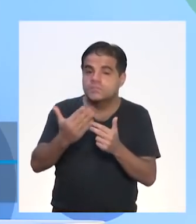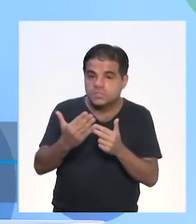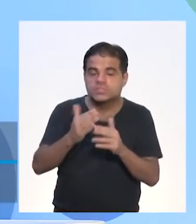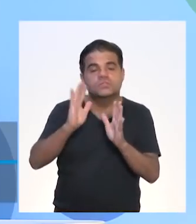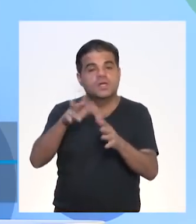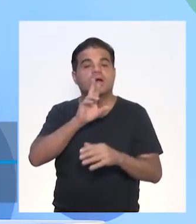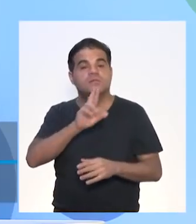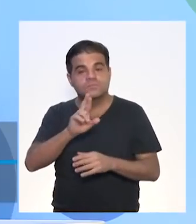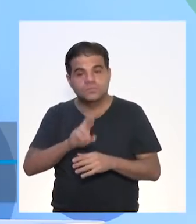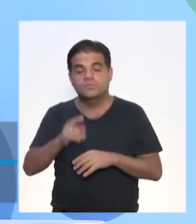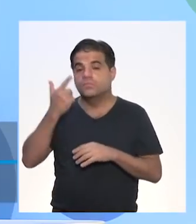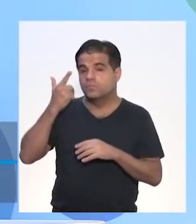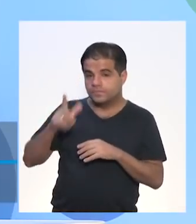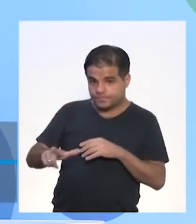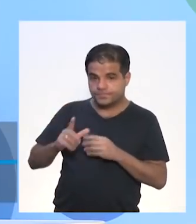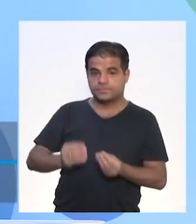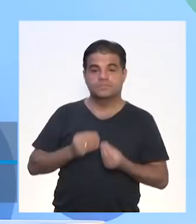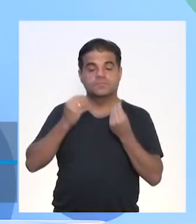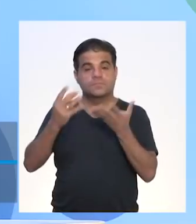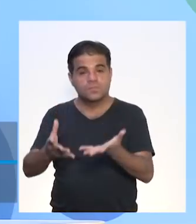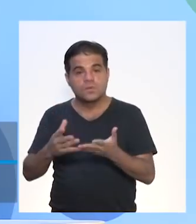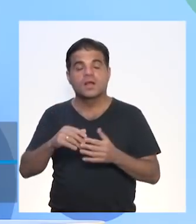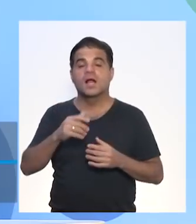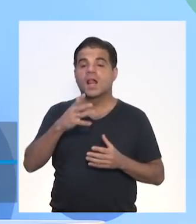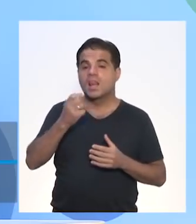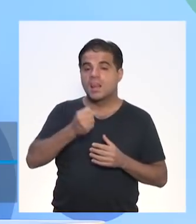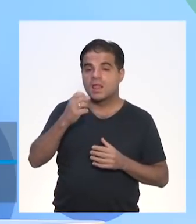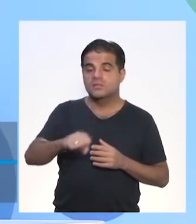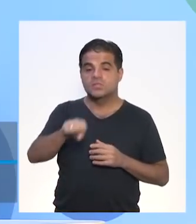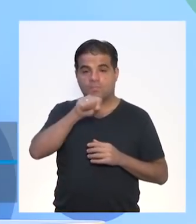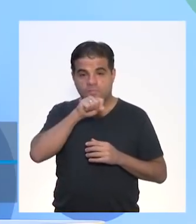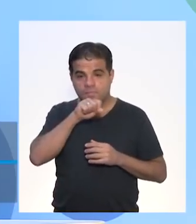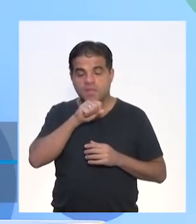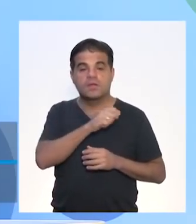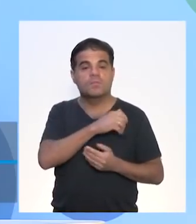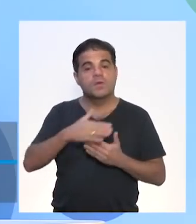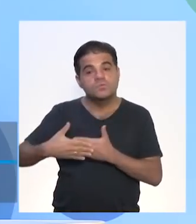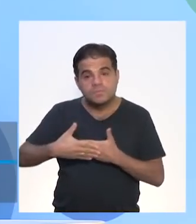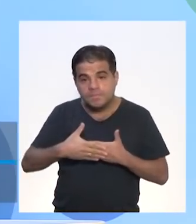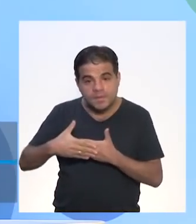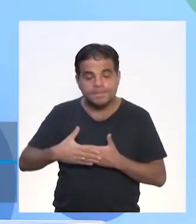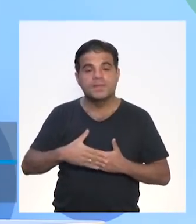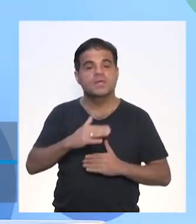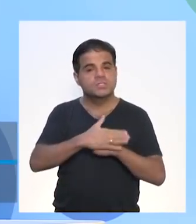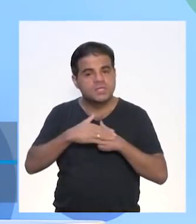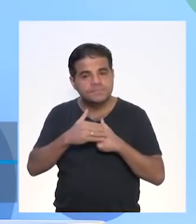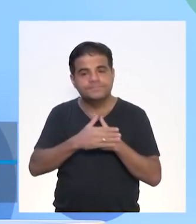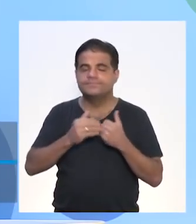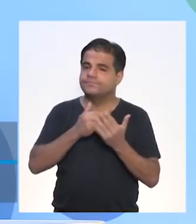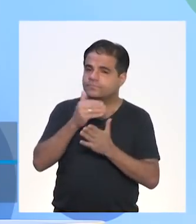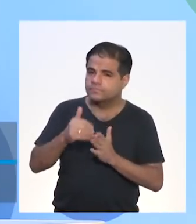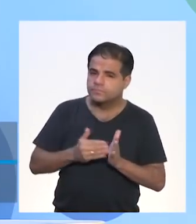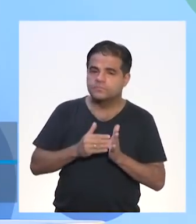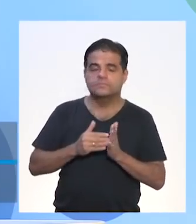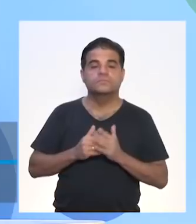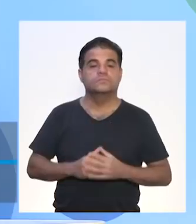já respondeu a outra, né? Uhum. As doações de leite materno para os bebês, gesto, carinho,